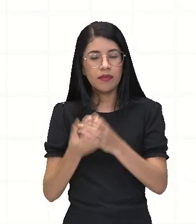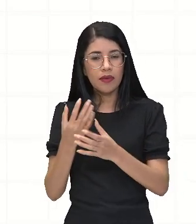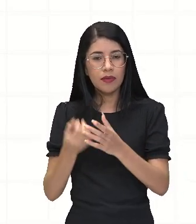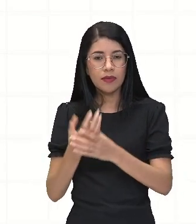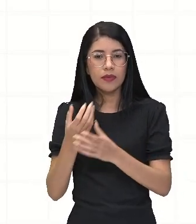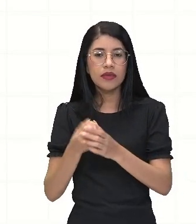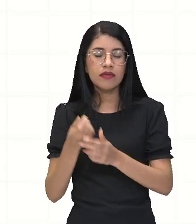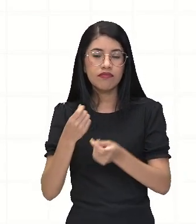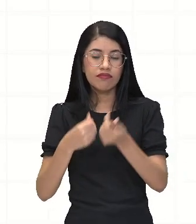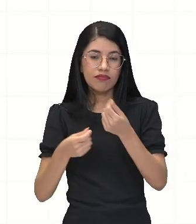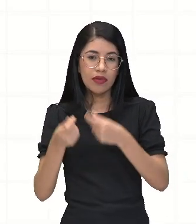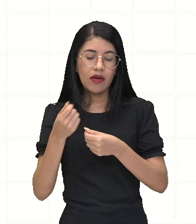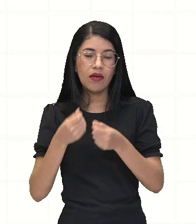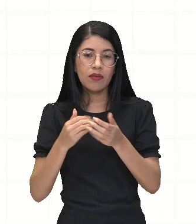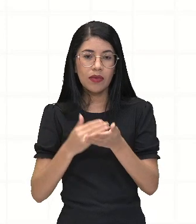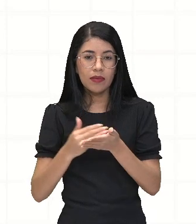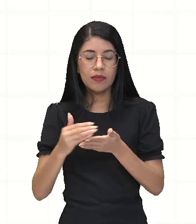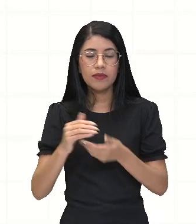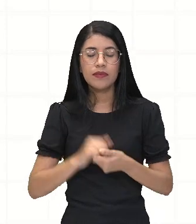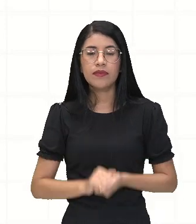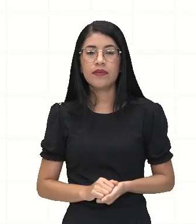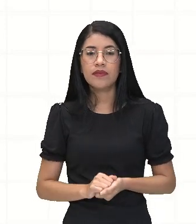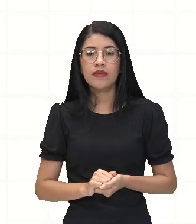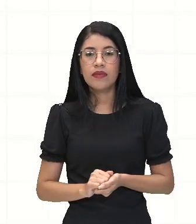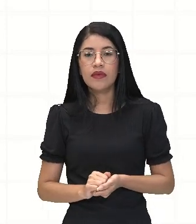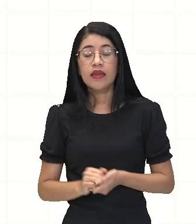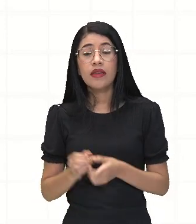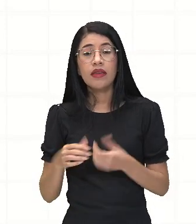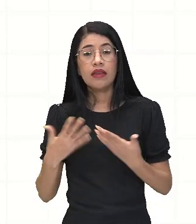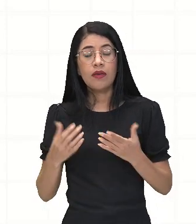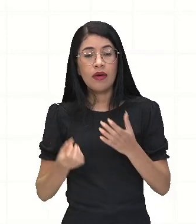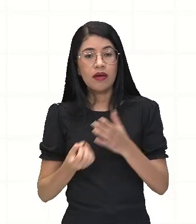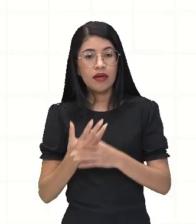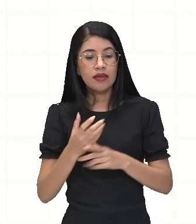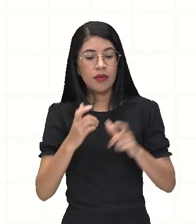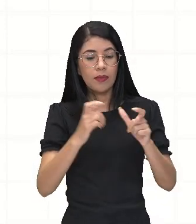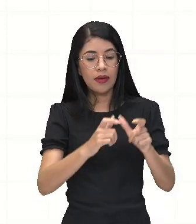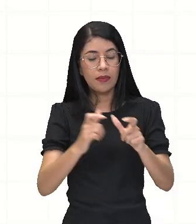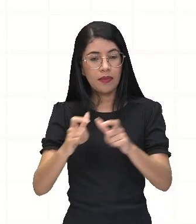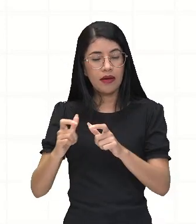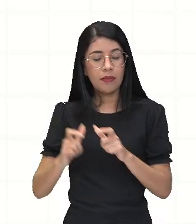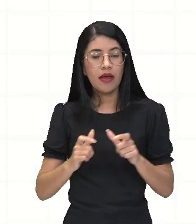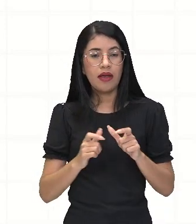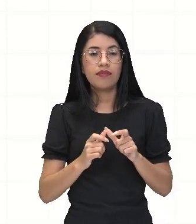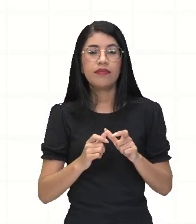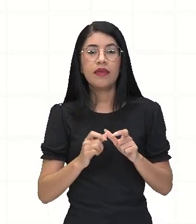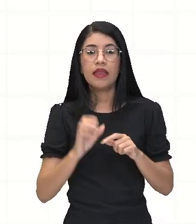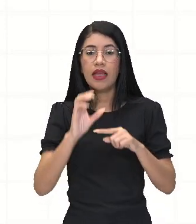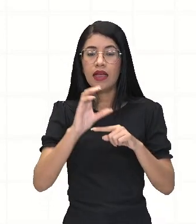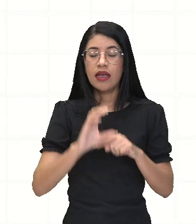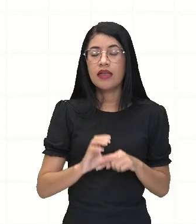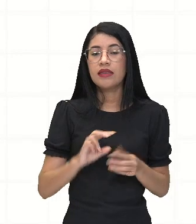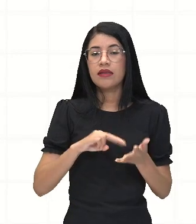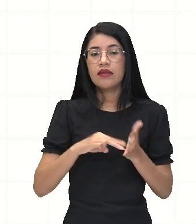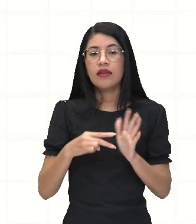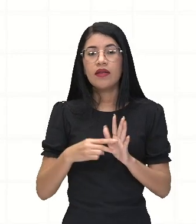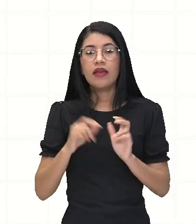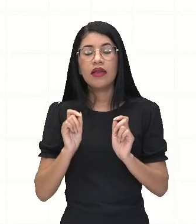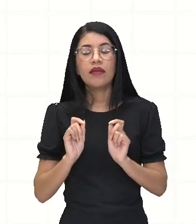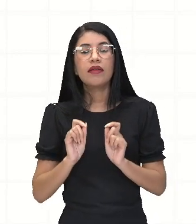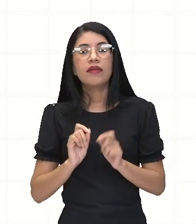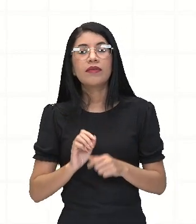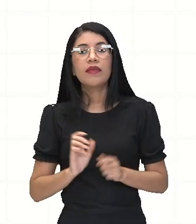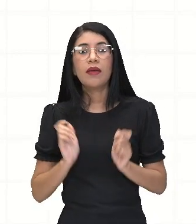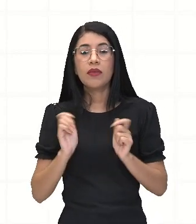da região. Então o estabelecimento dessas capitanias militares ela significava para a coroa o desenvolvimento